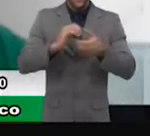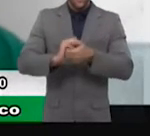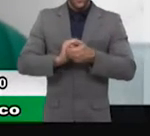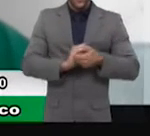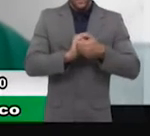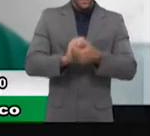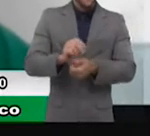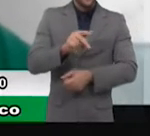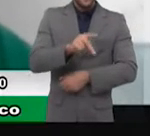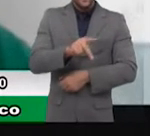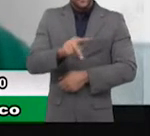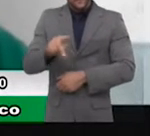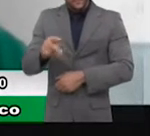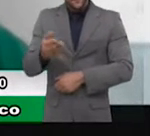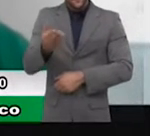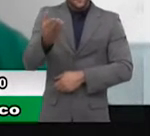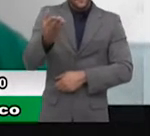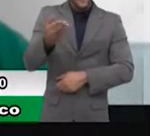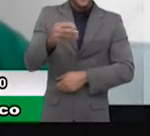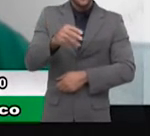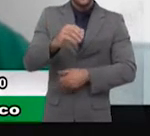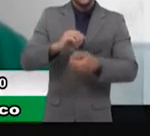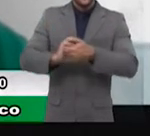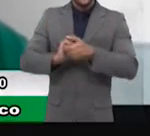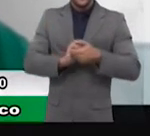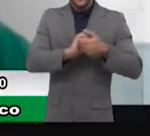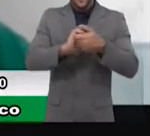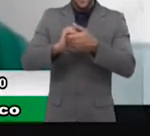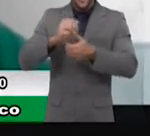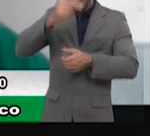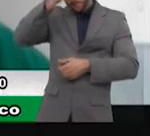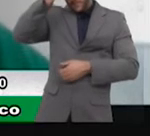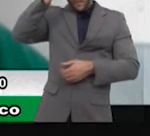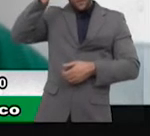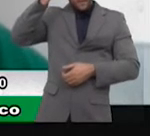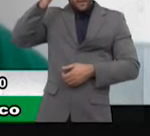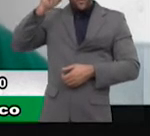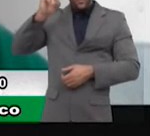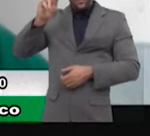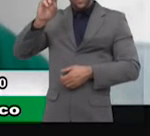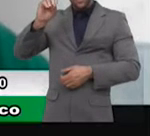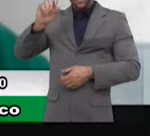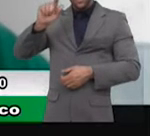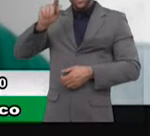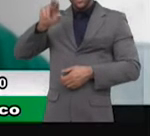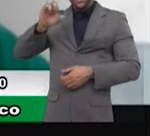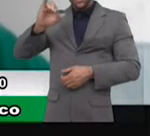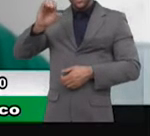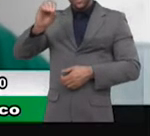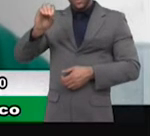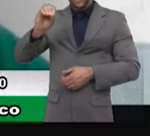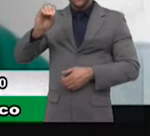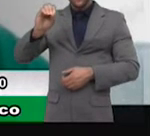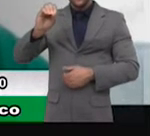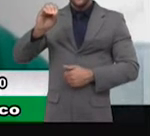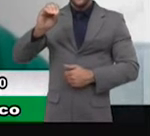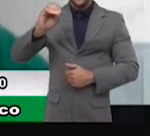prefeito municipal de Osasco, meu colega de partido, Rogério Lins, que se puder ajudar